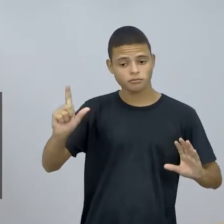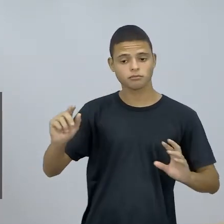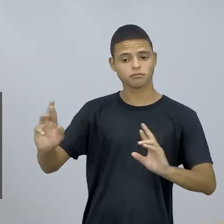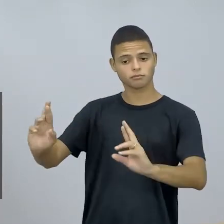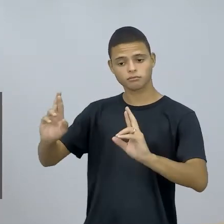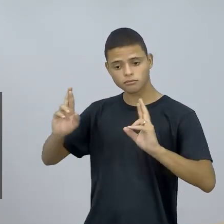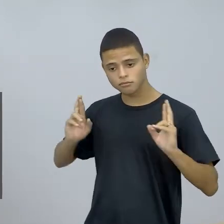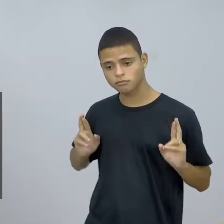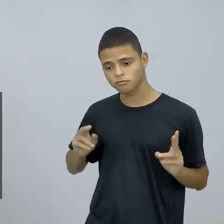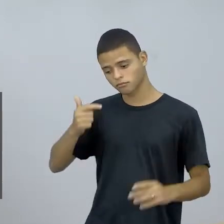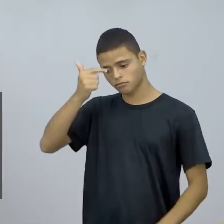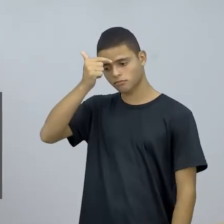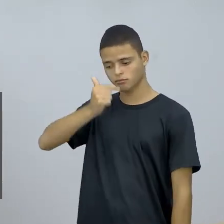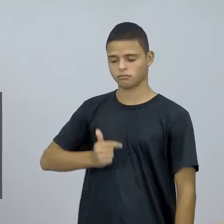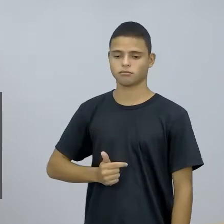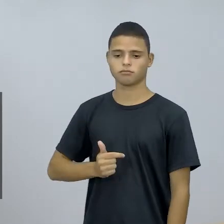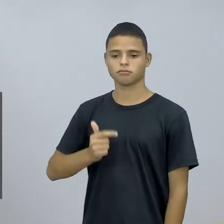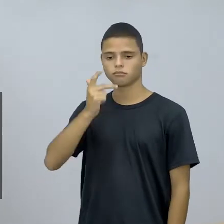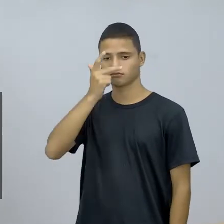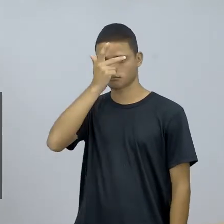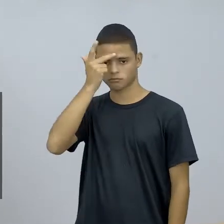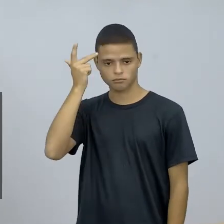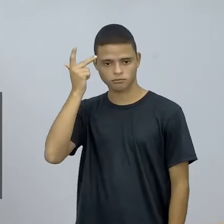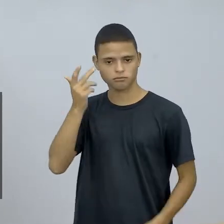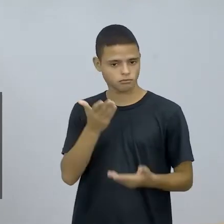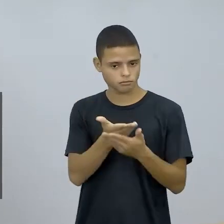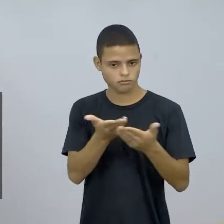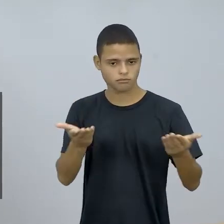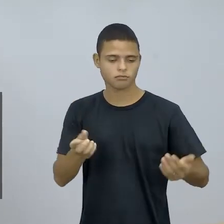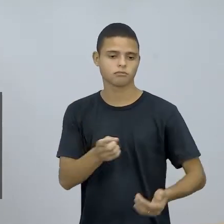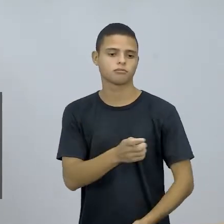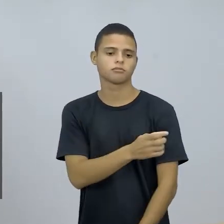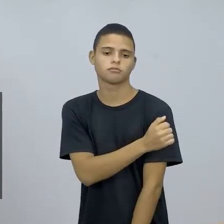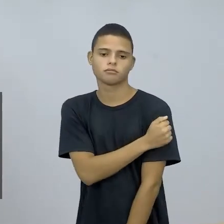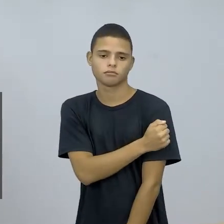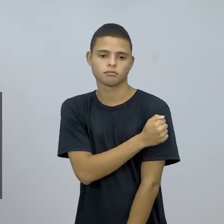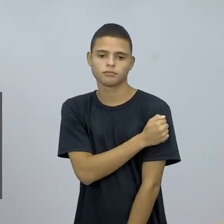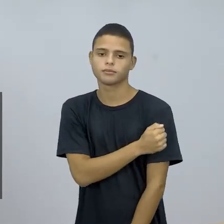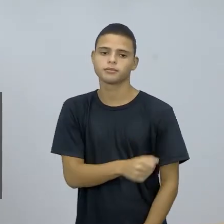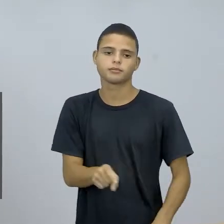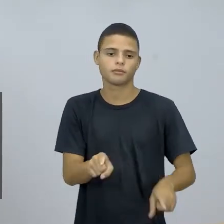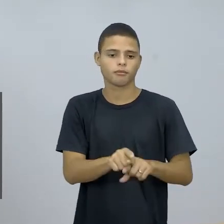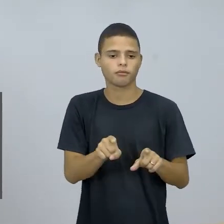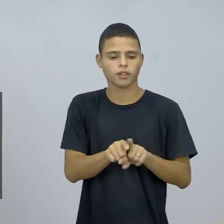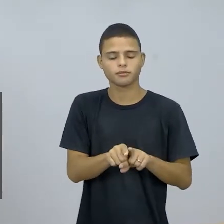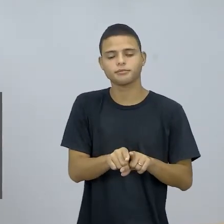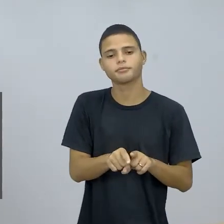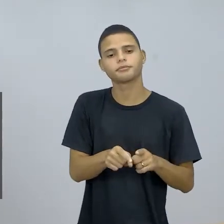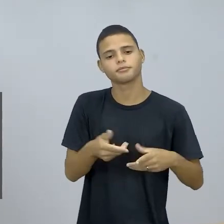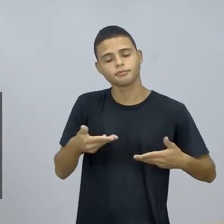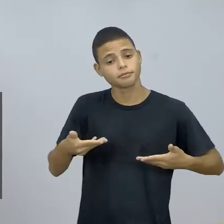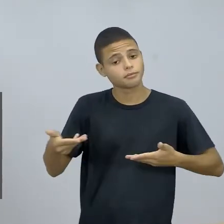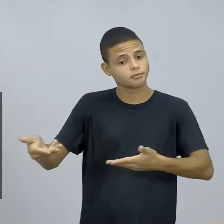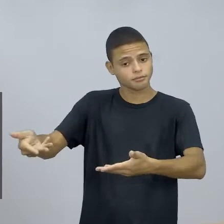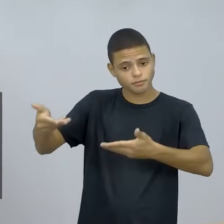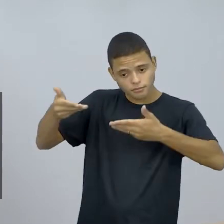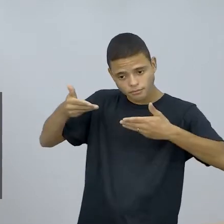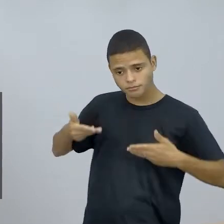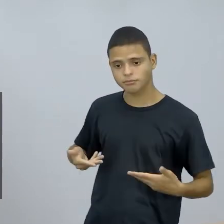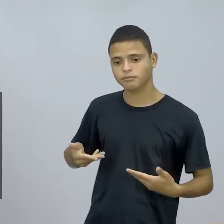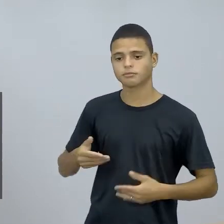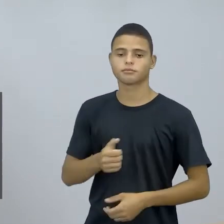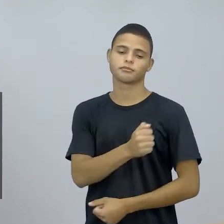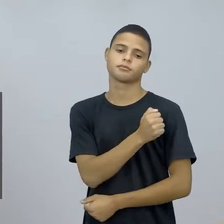eu enquanto pessoa e vocês enquanto estudante, é isso. Mas tragam o seu colega para junto de